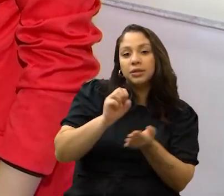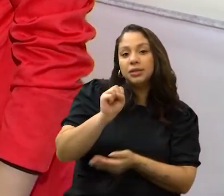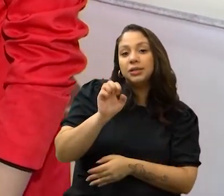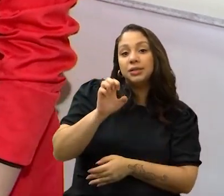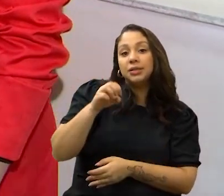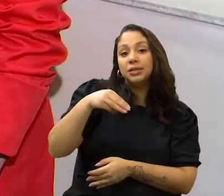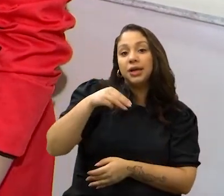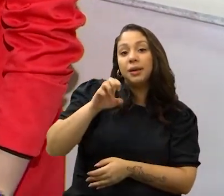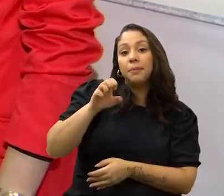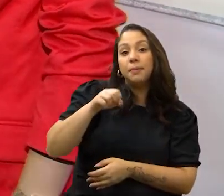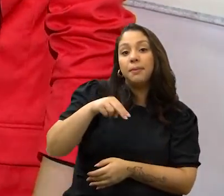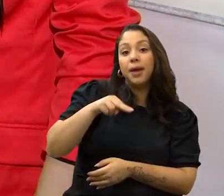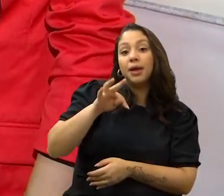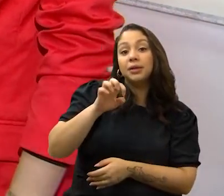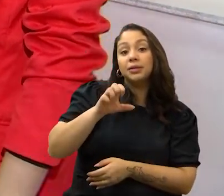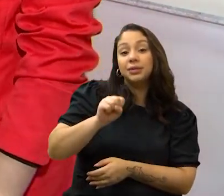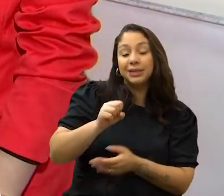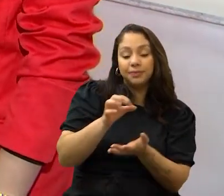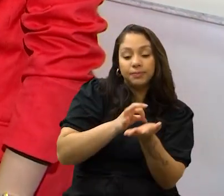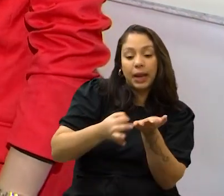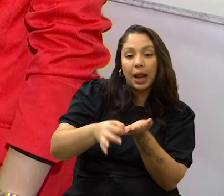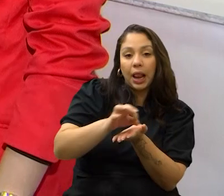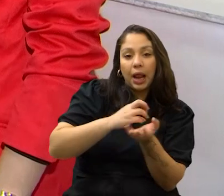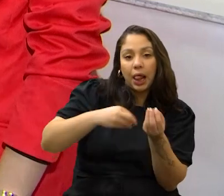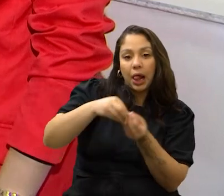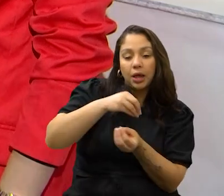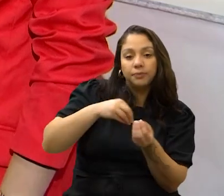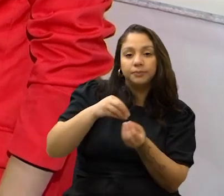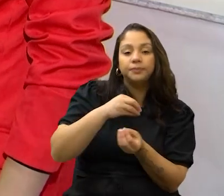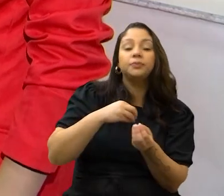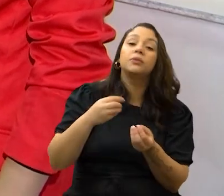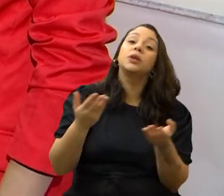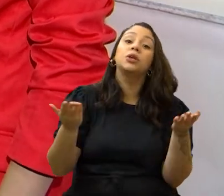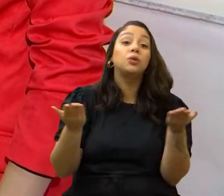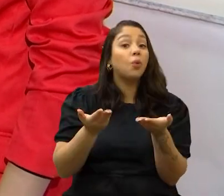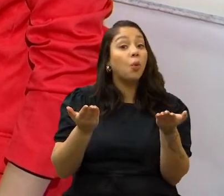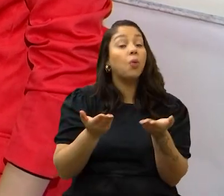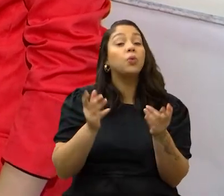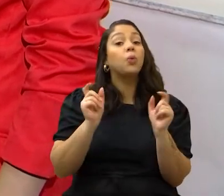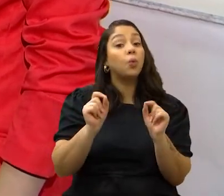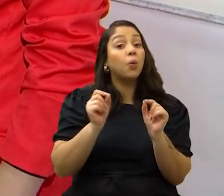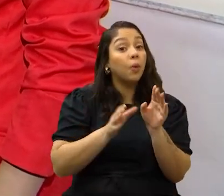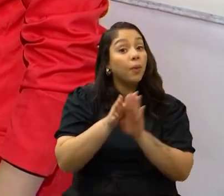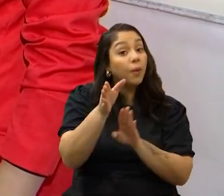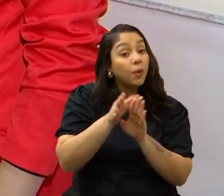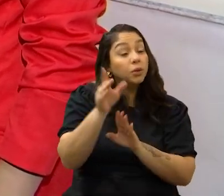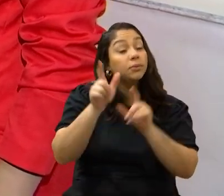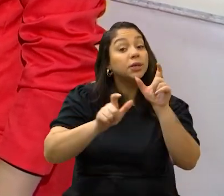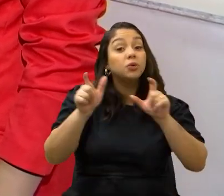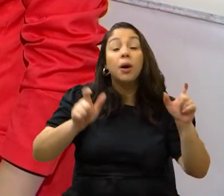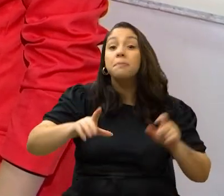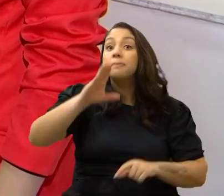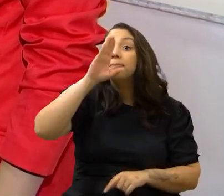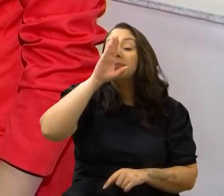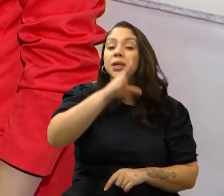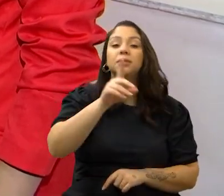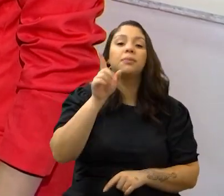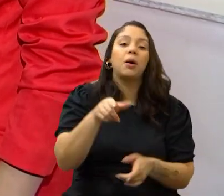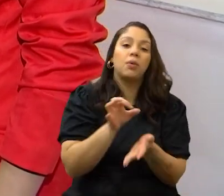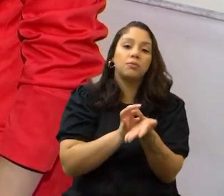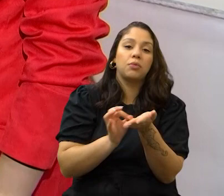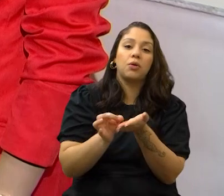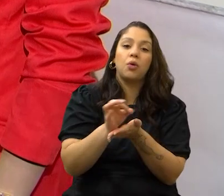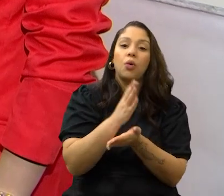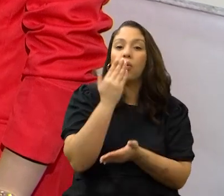né? O famoso girassol. Hoje em dia a gente já orienta os tutores, os proprietários, que o principal é a